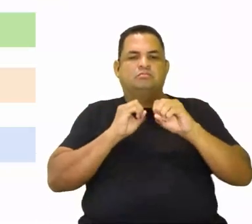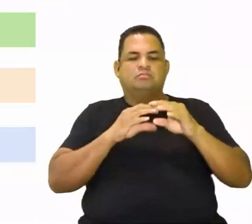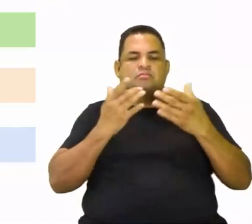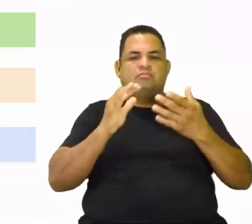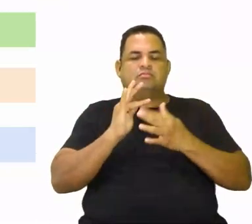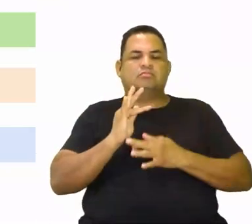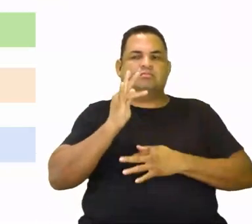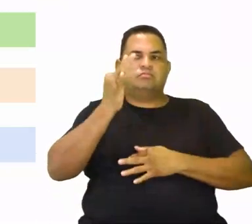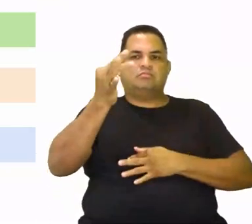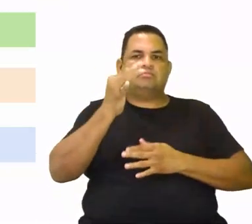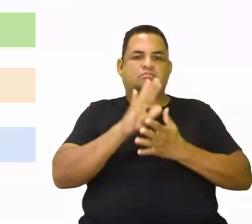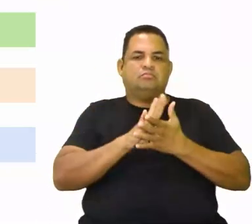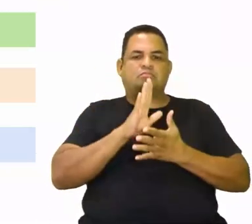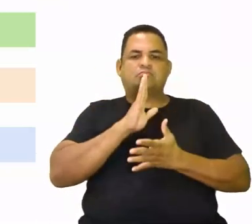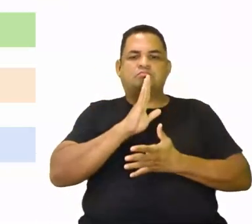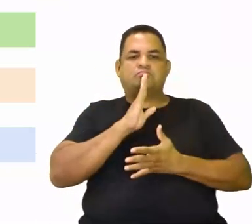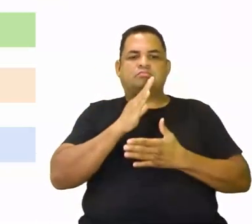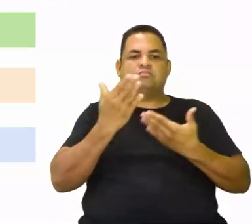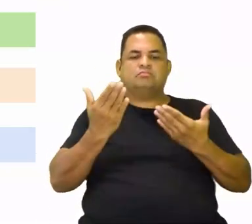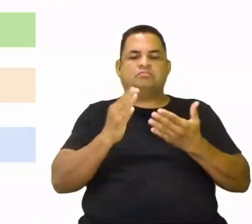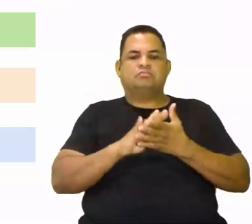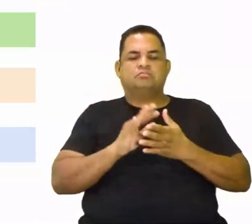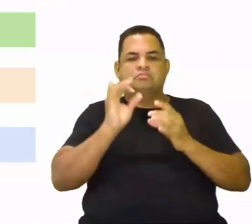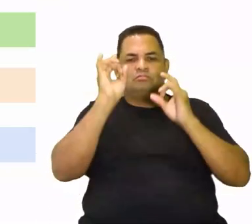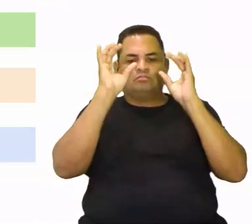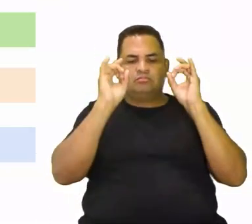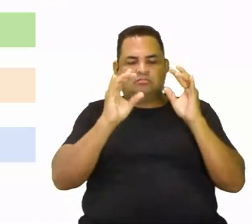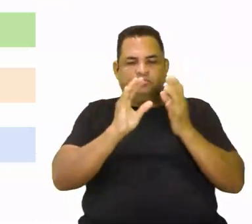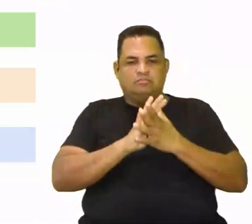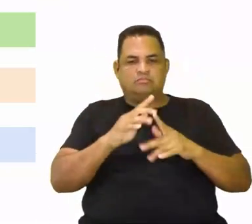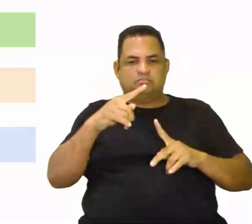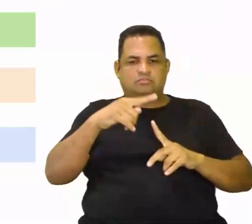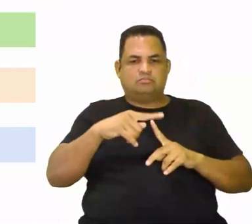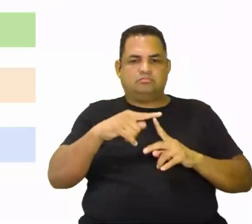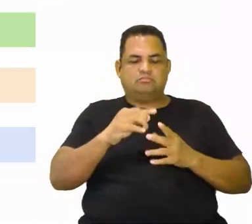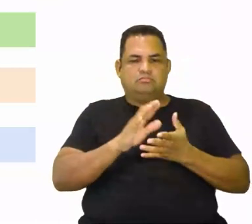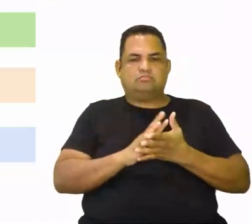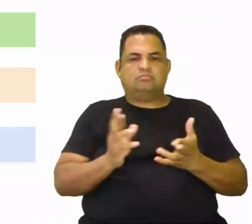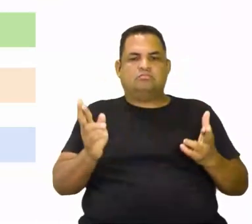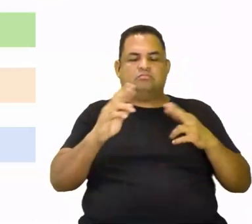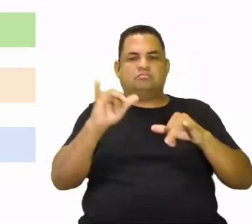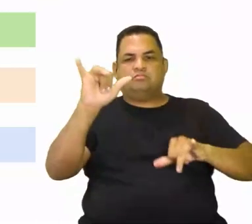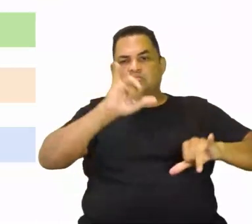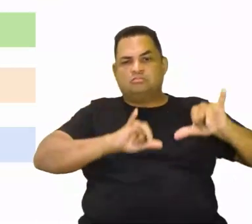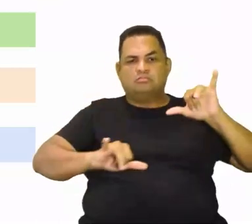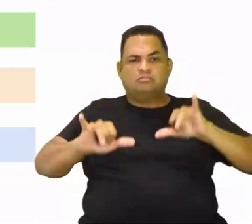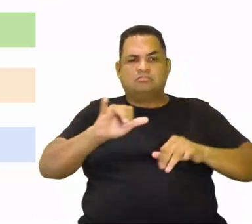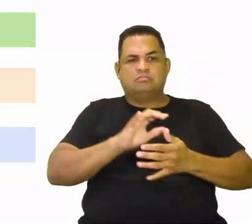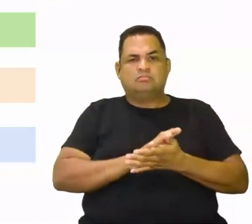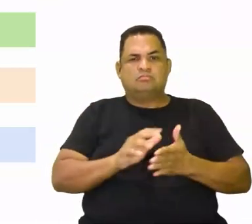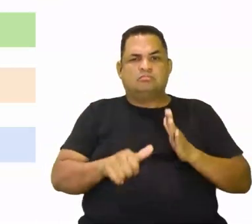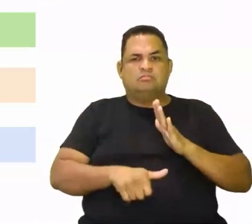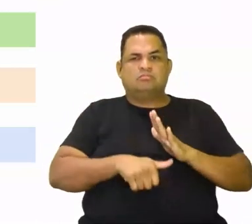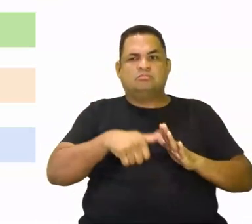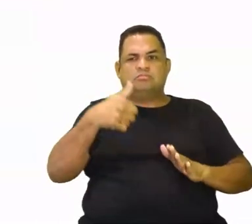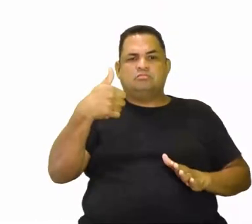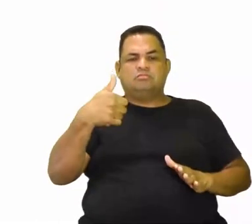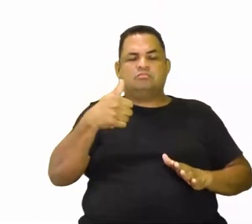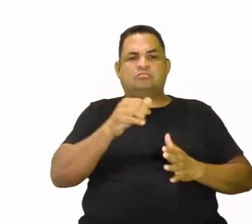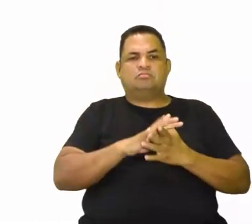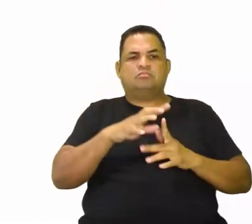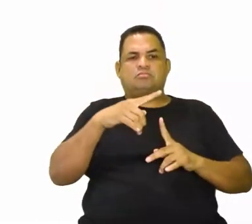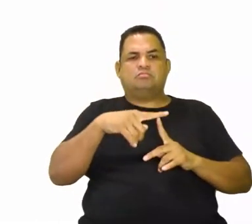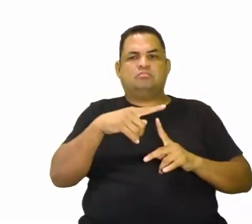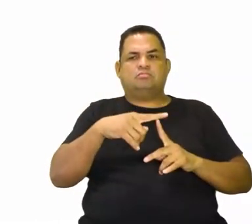no futuro vocês vão conhecer com detalhes esse tipo de reação química. Então vamos aqui no primeiro tipo de